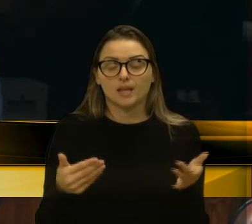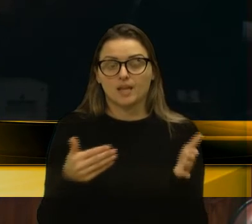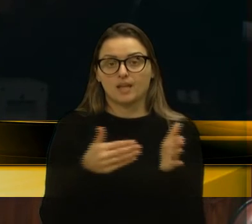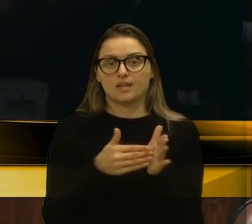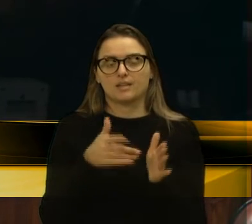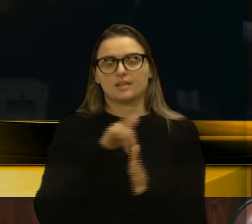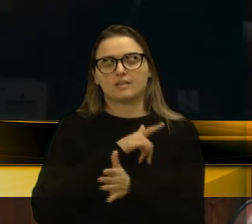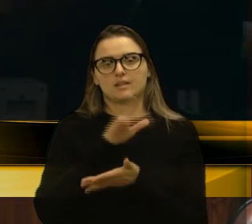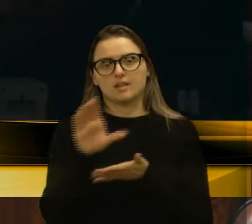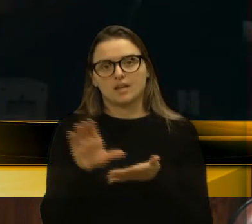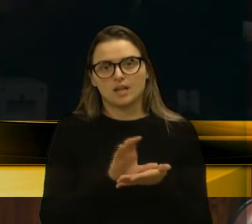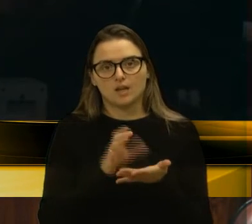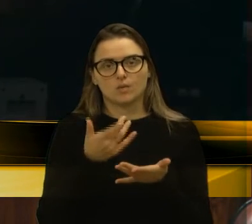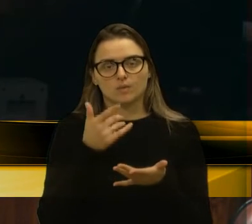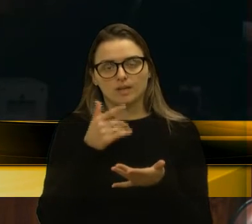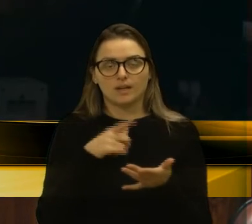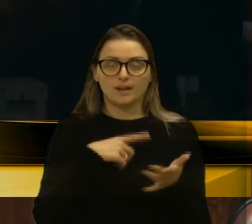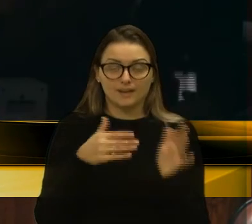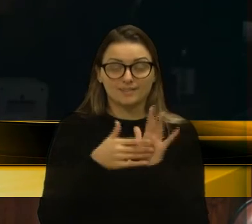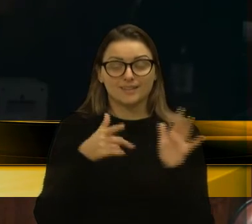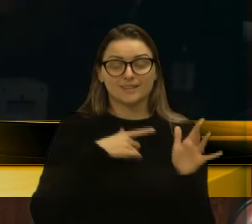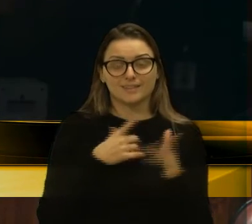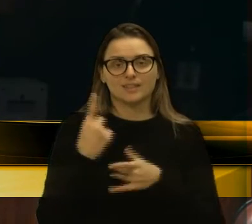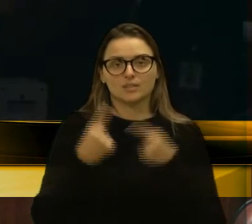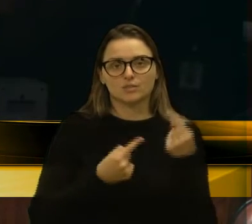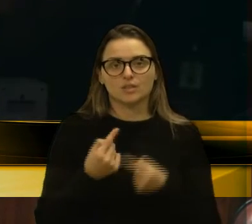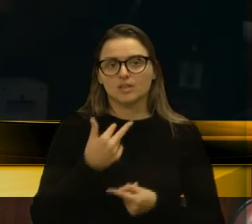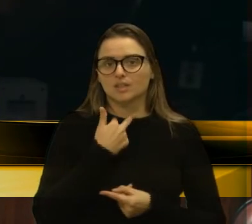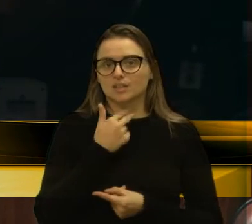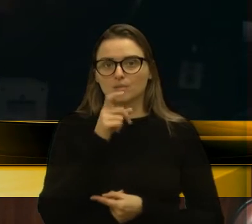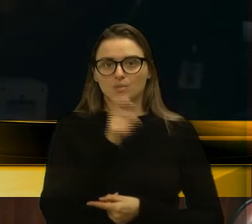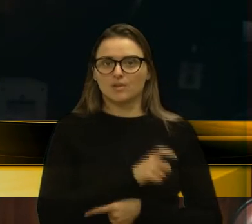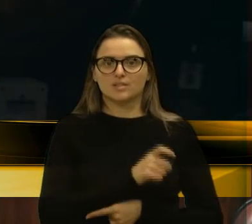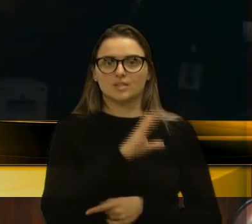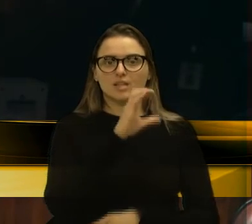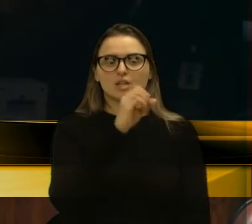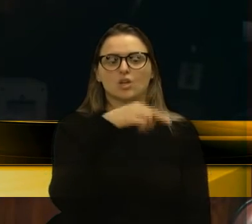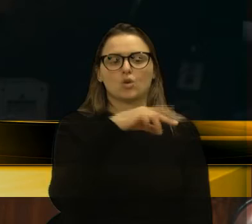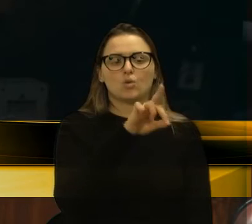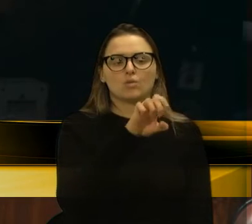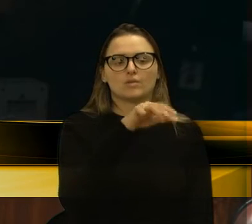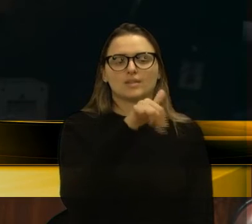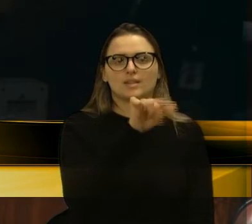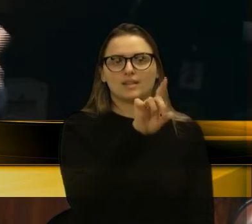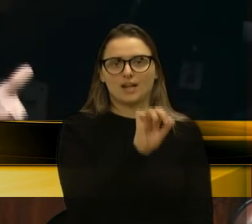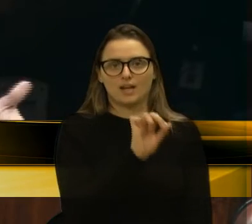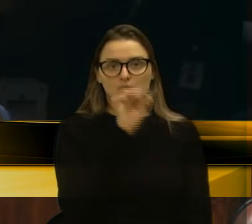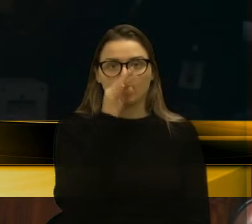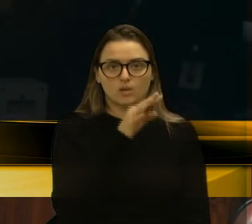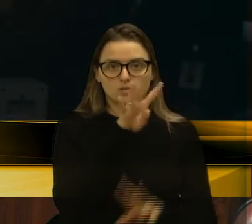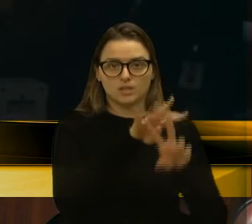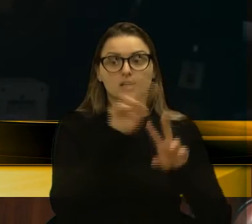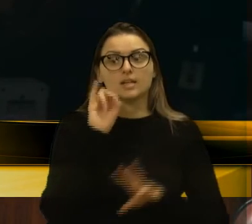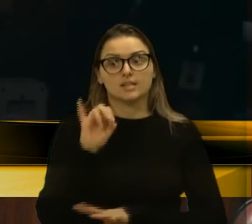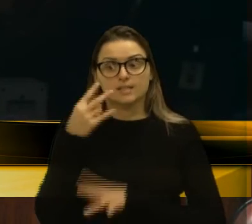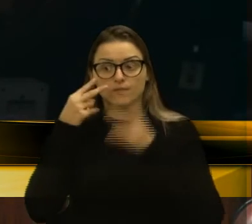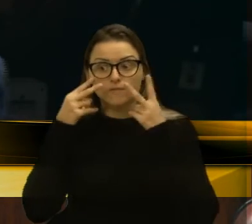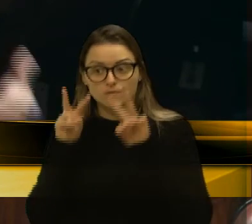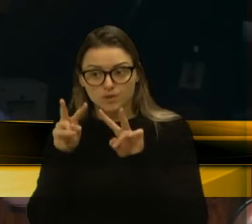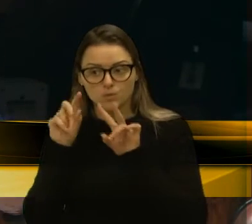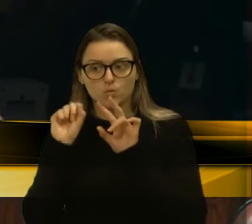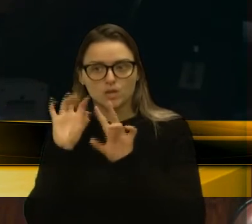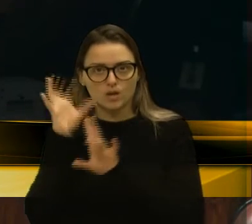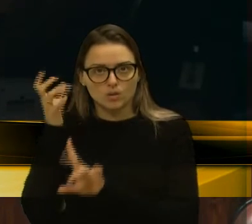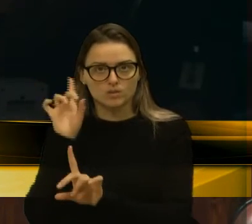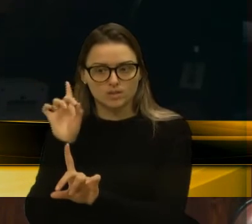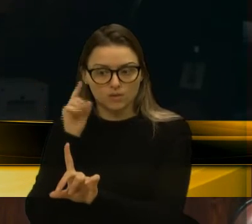existam recursos, não dá para se considerar condenada a pessoa, porque se a pessoa foi pega em flagrante, tem uma